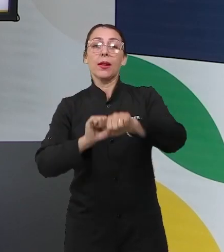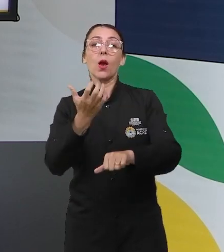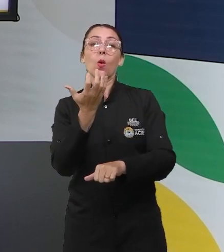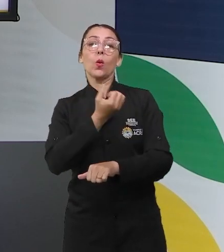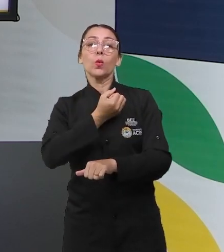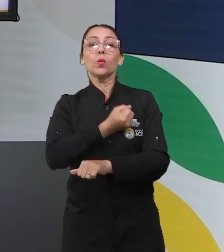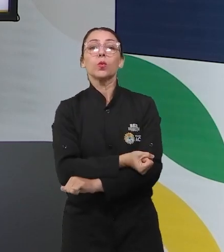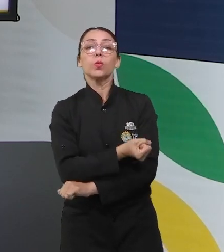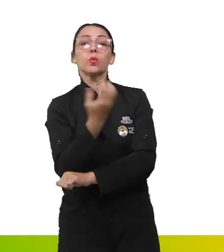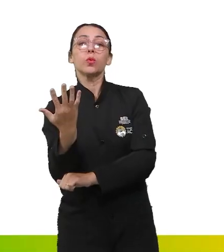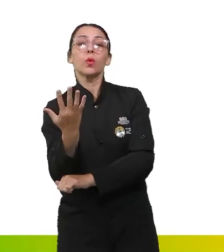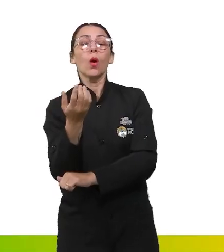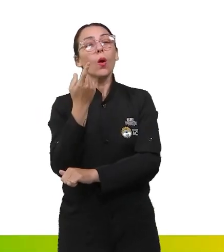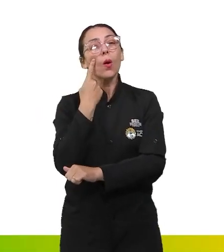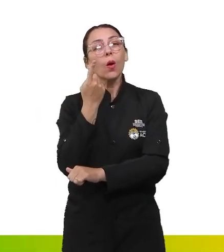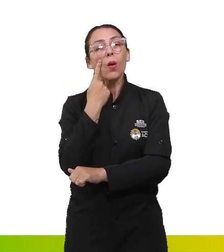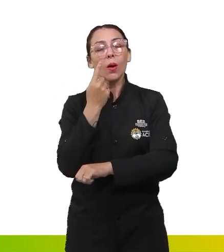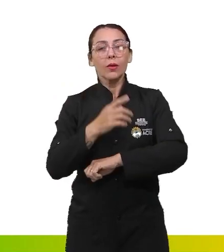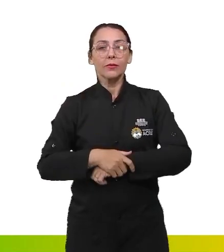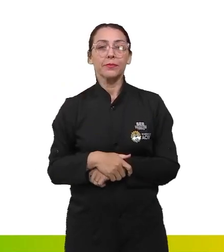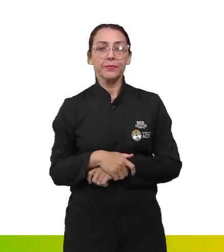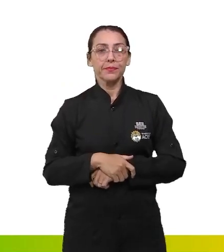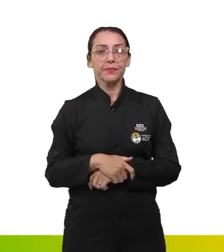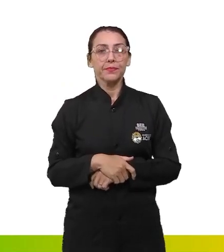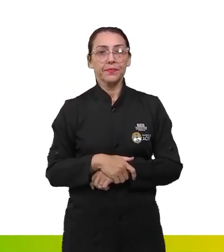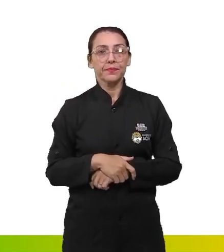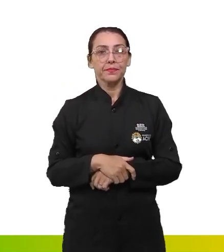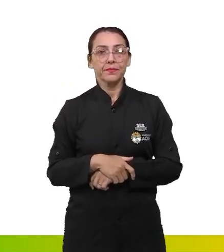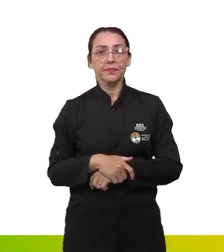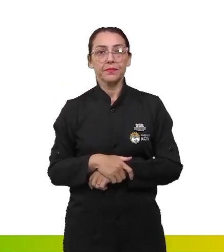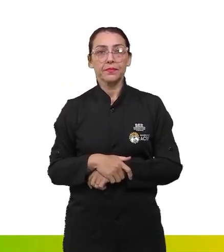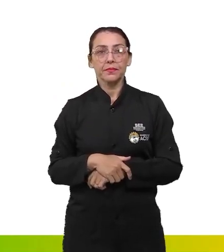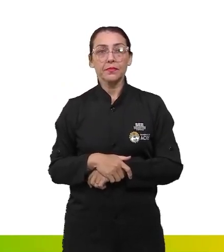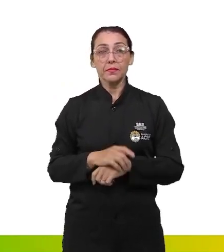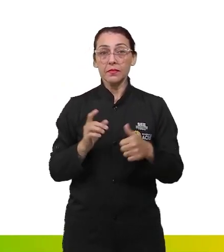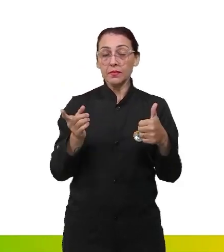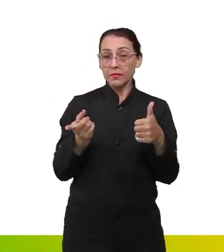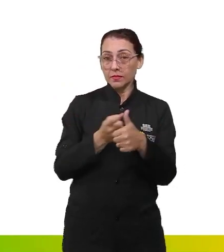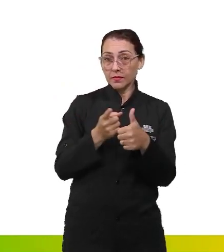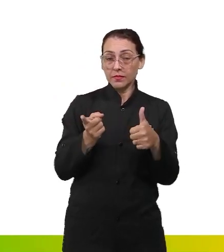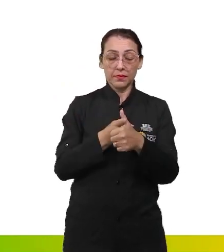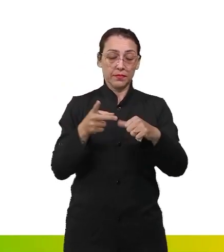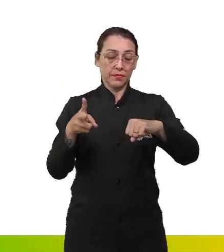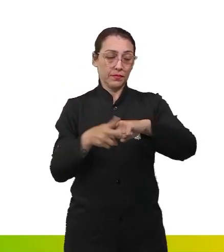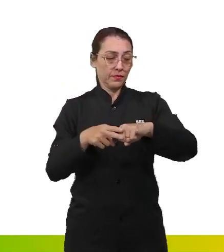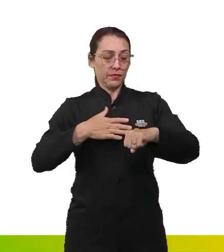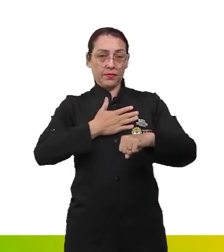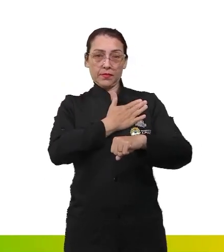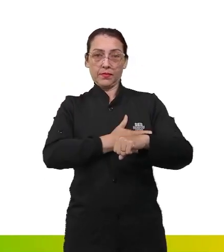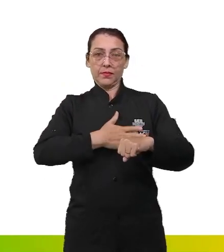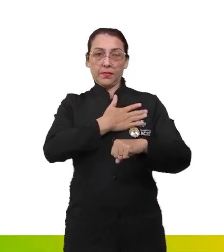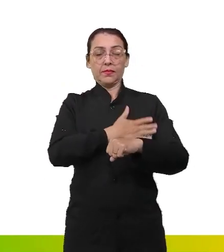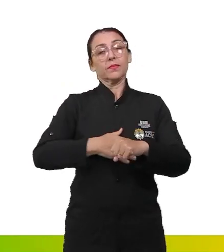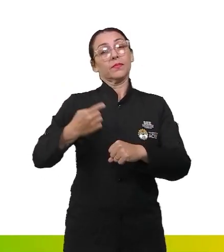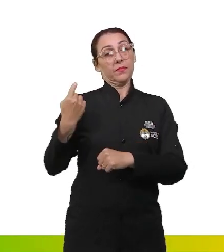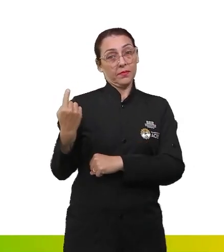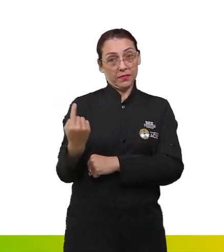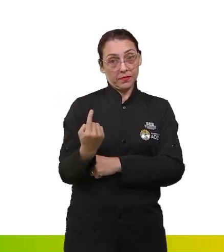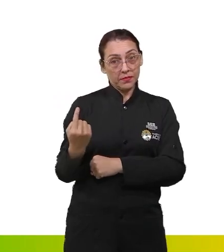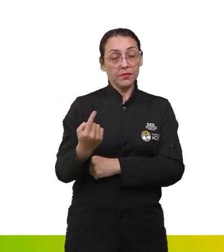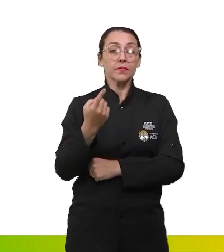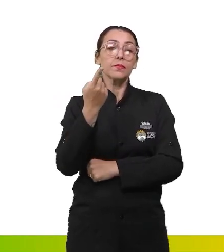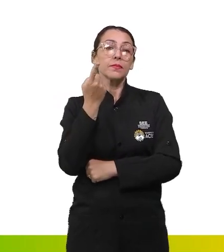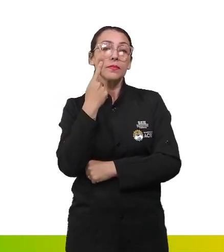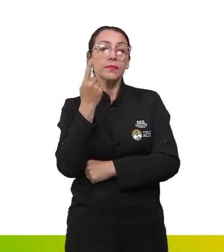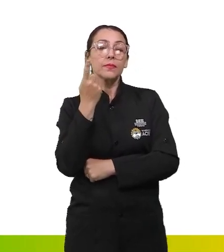número. Então, olha, observe aqui no slide. A primeira forma do verbo gostar, no singular,